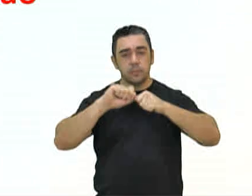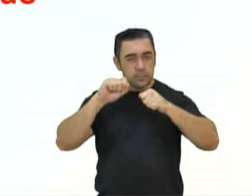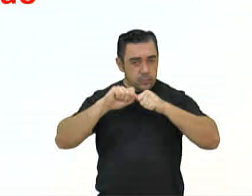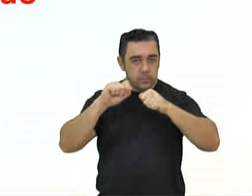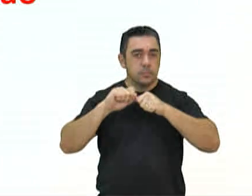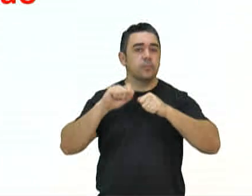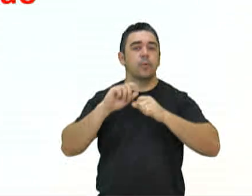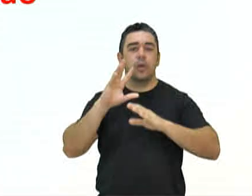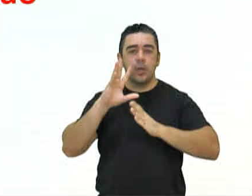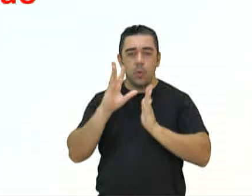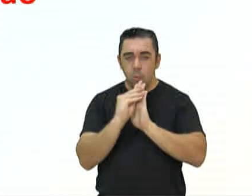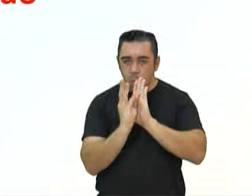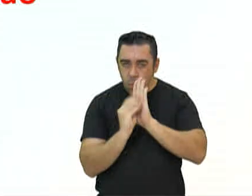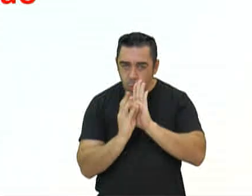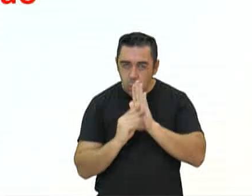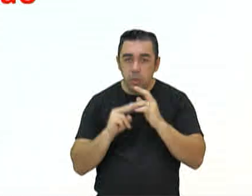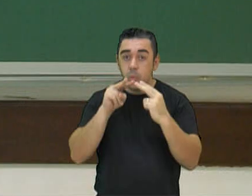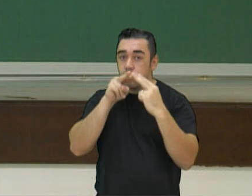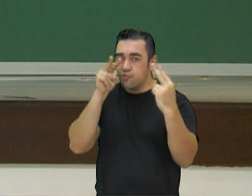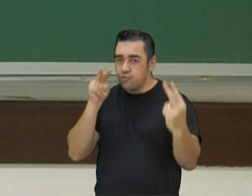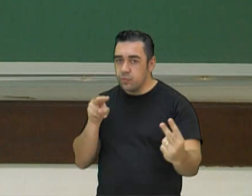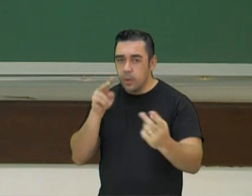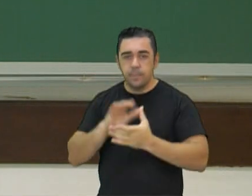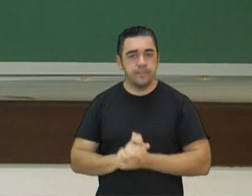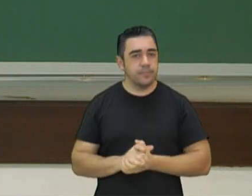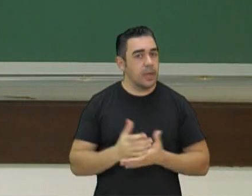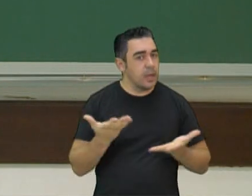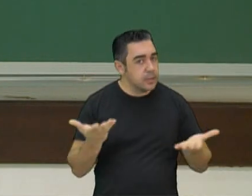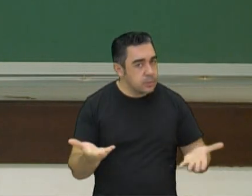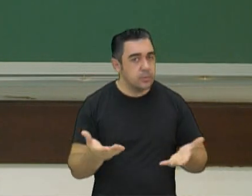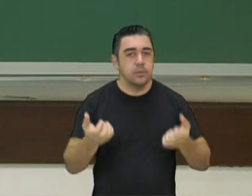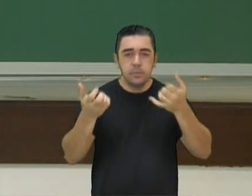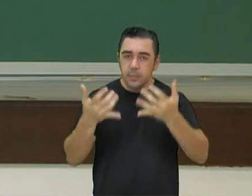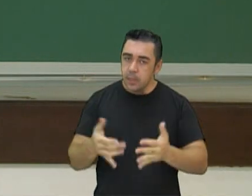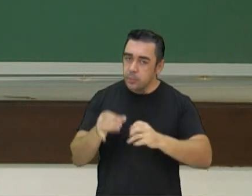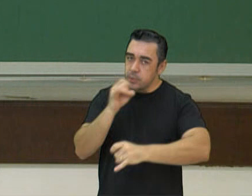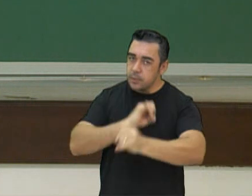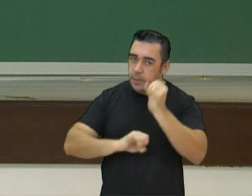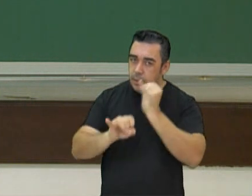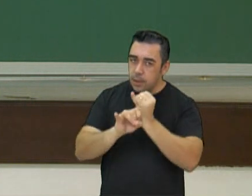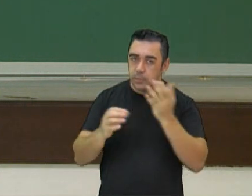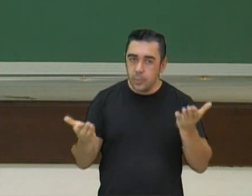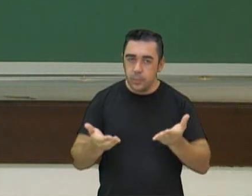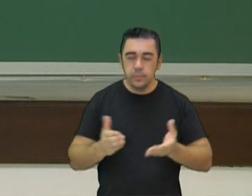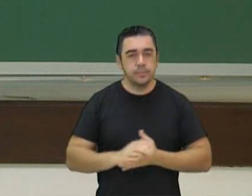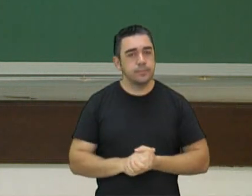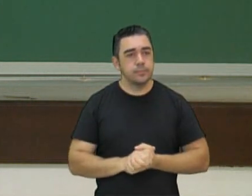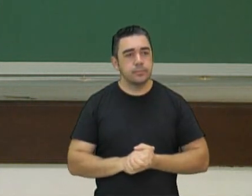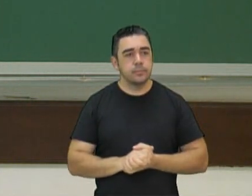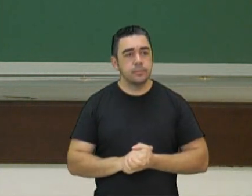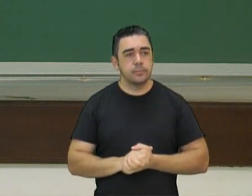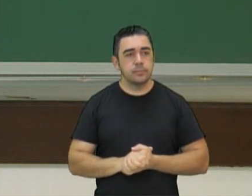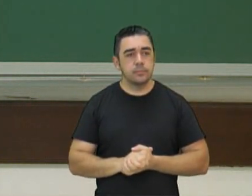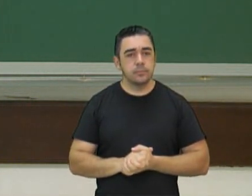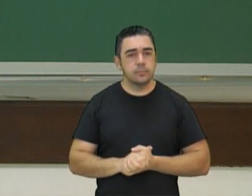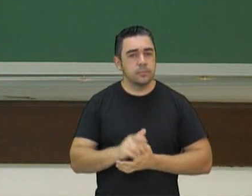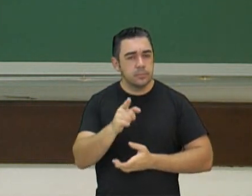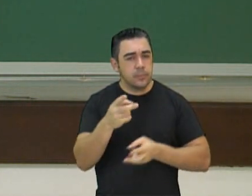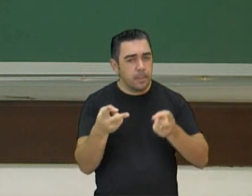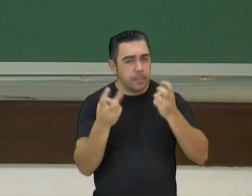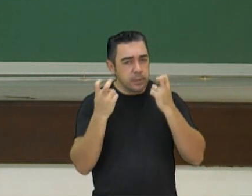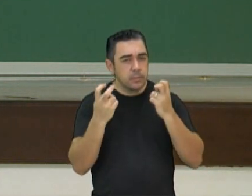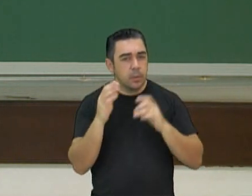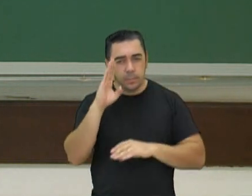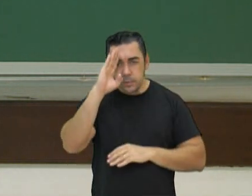de conteúdos digitais. É isso, falamos da internet. E aí, galera, perceberam